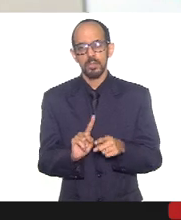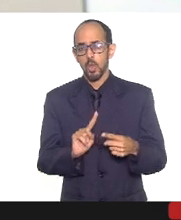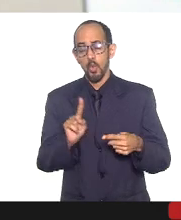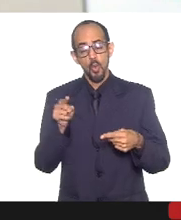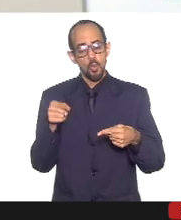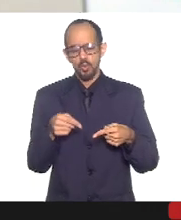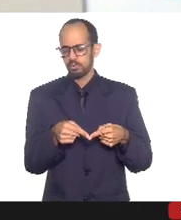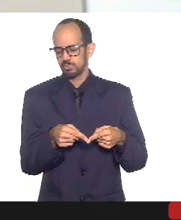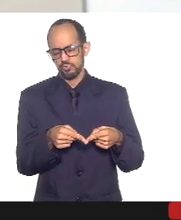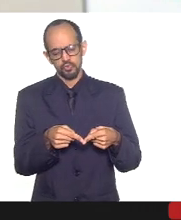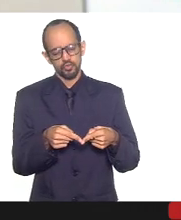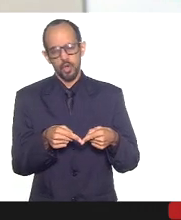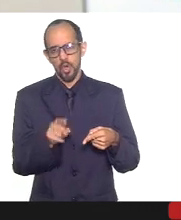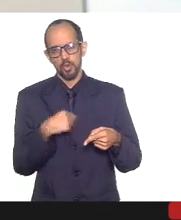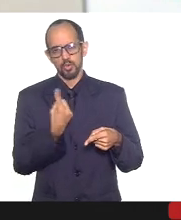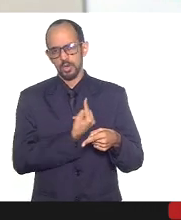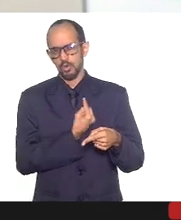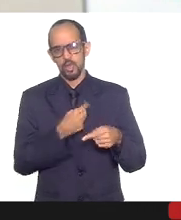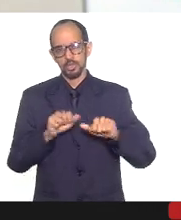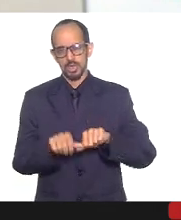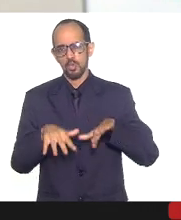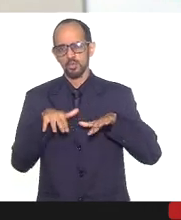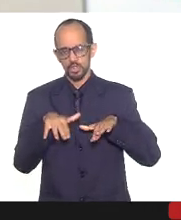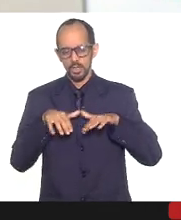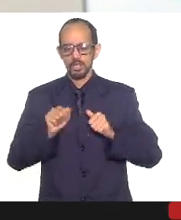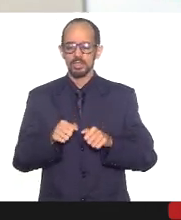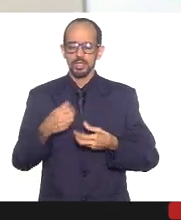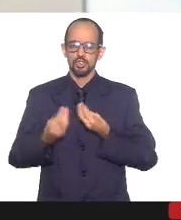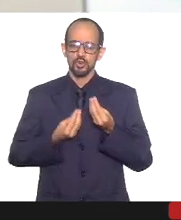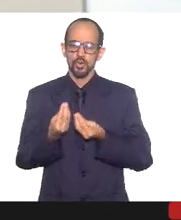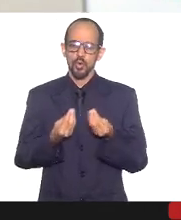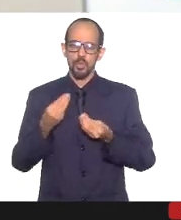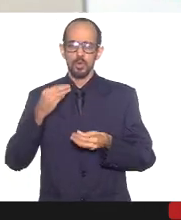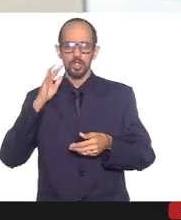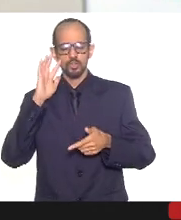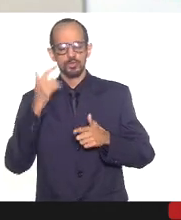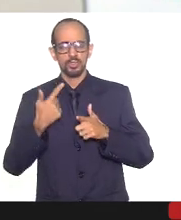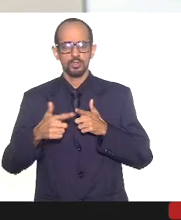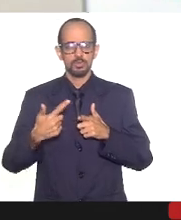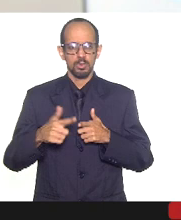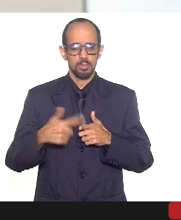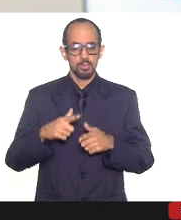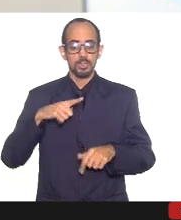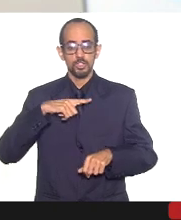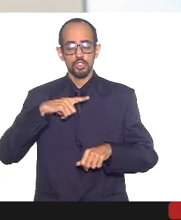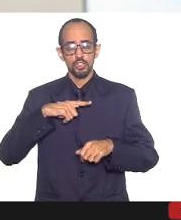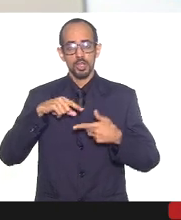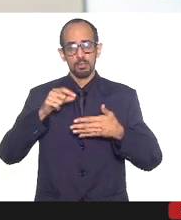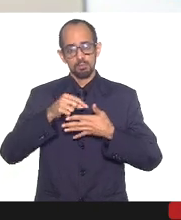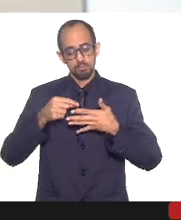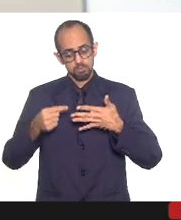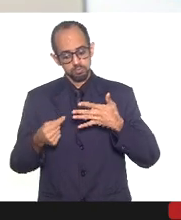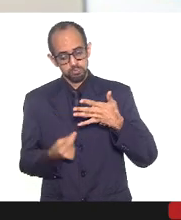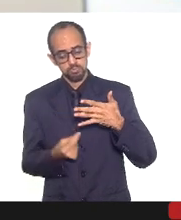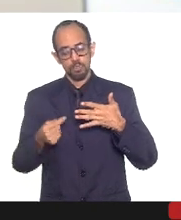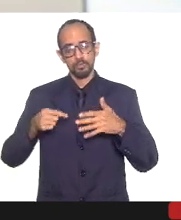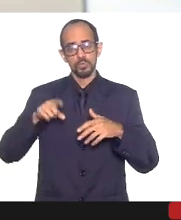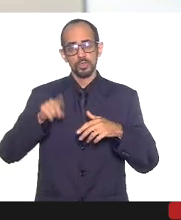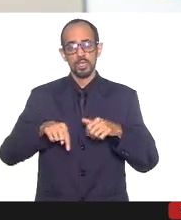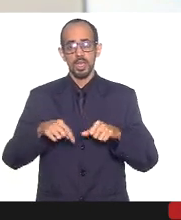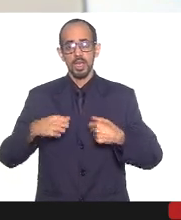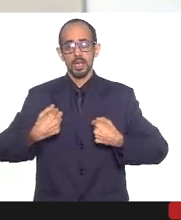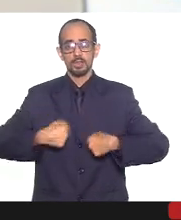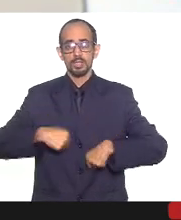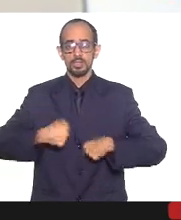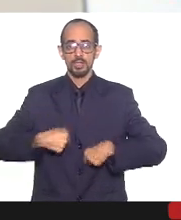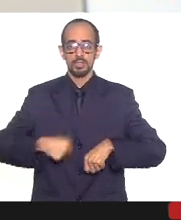pauta, como enfrentar essas questões, né? Tem alguns pontos específicos, como a demanda dos servidores das escolas que